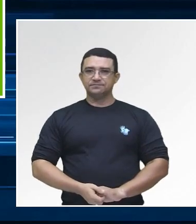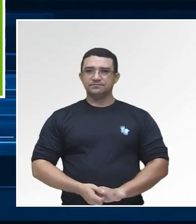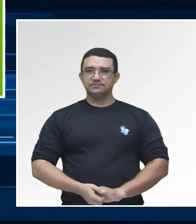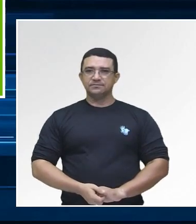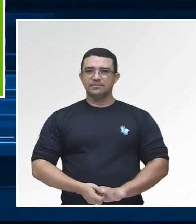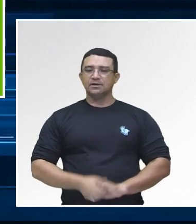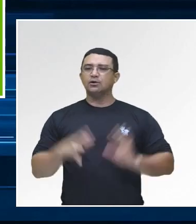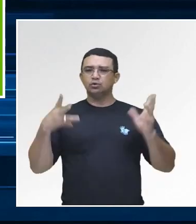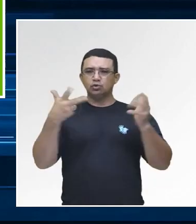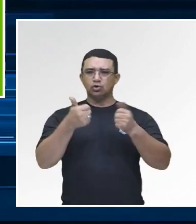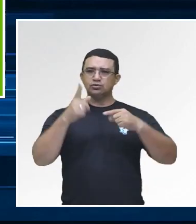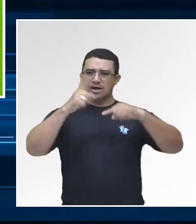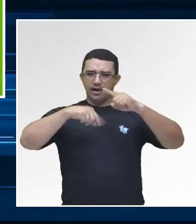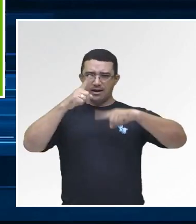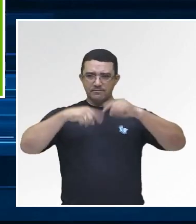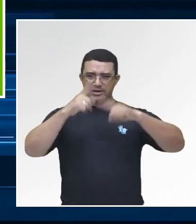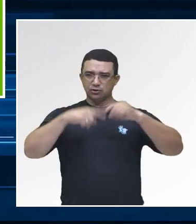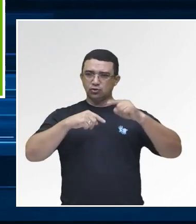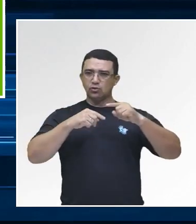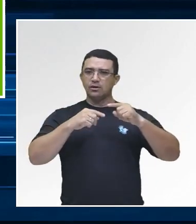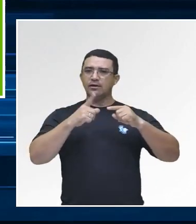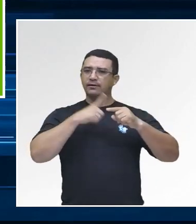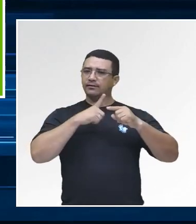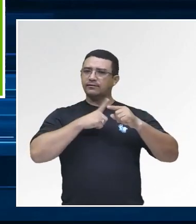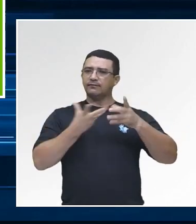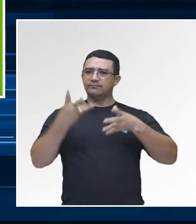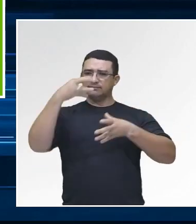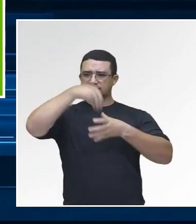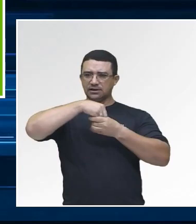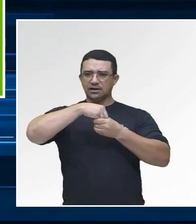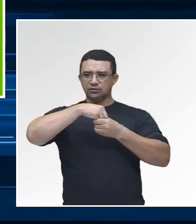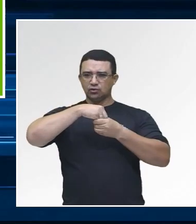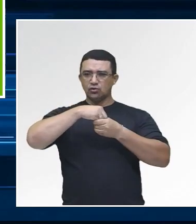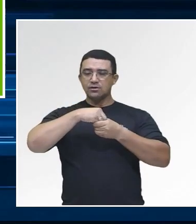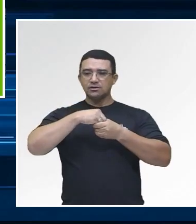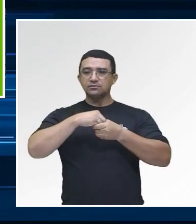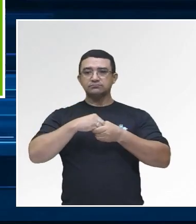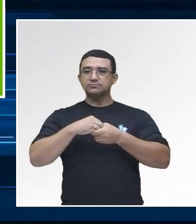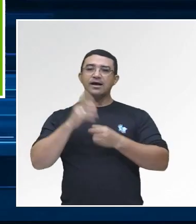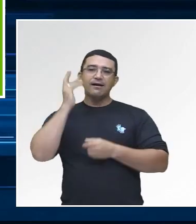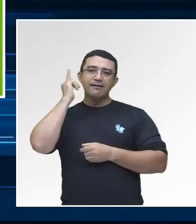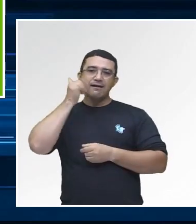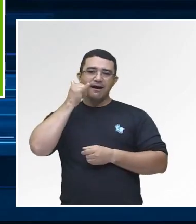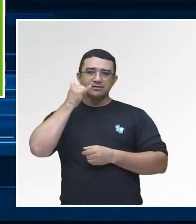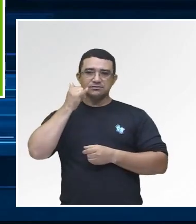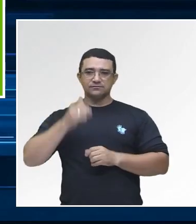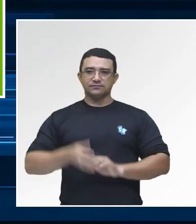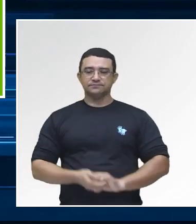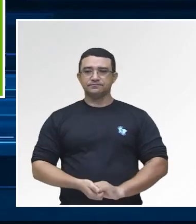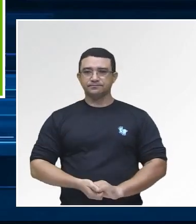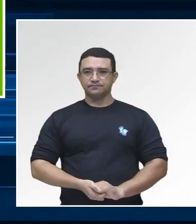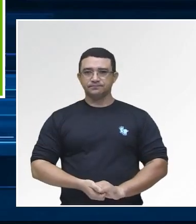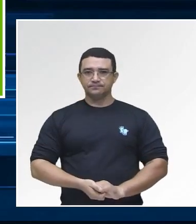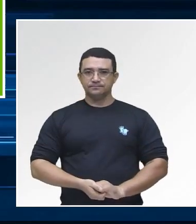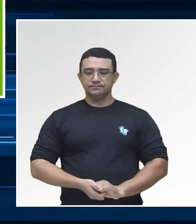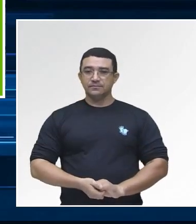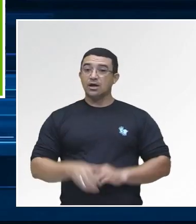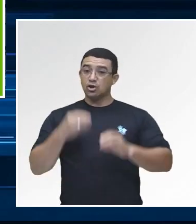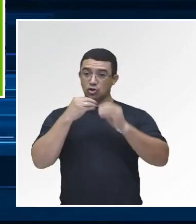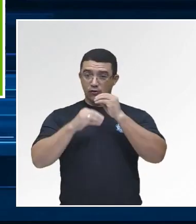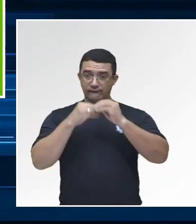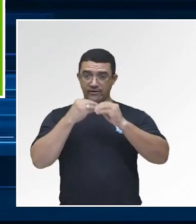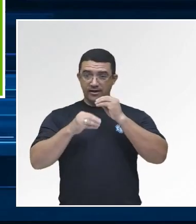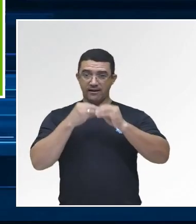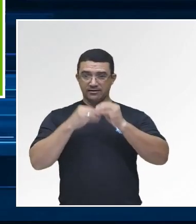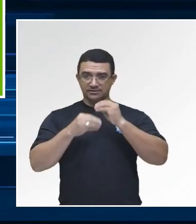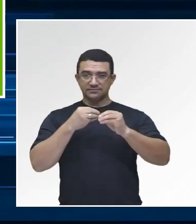todos os elementos que constituem uma narrativa, né? Temos a